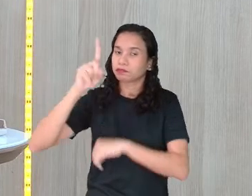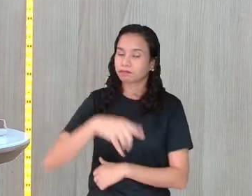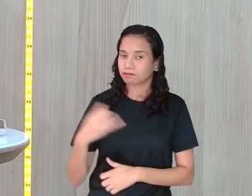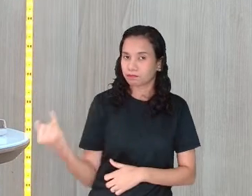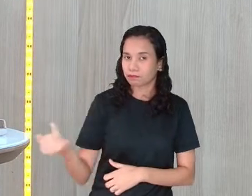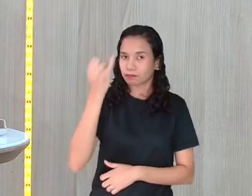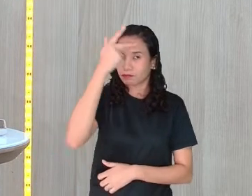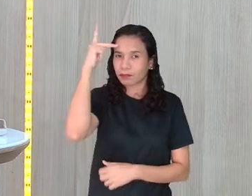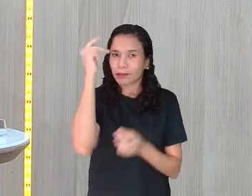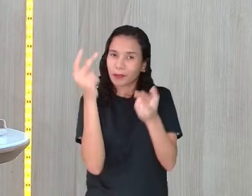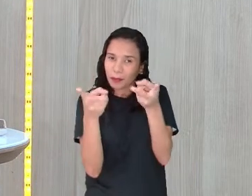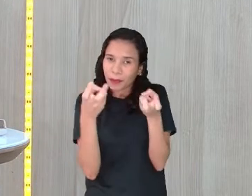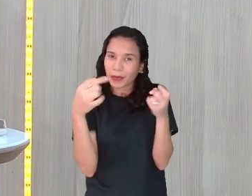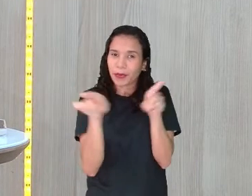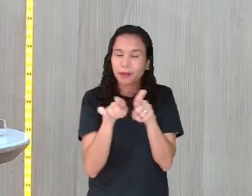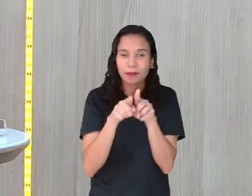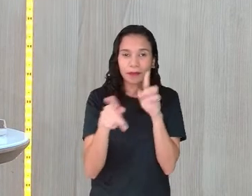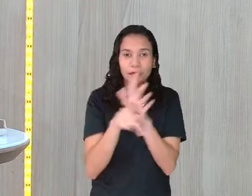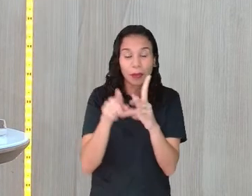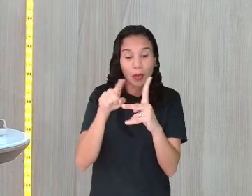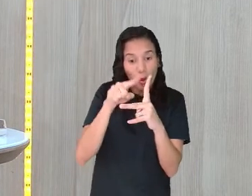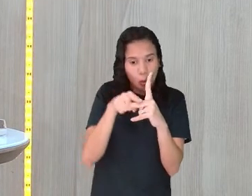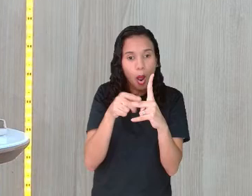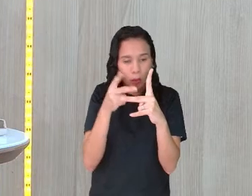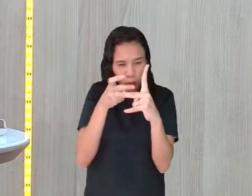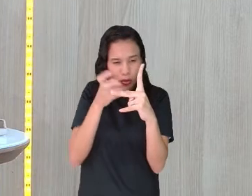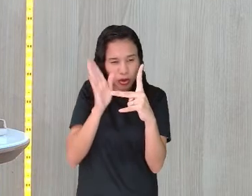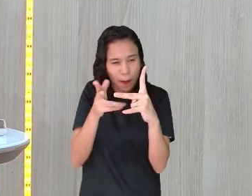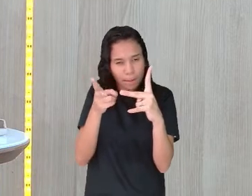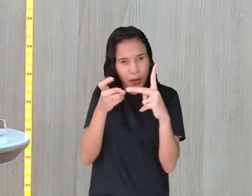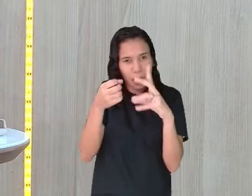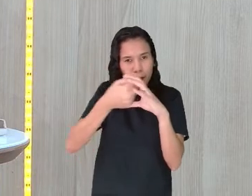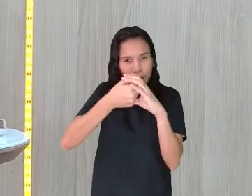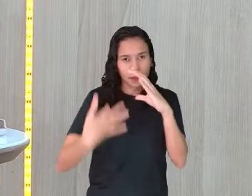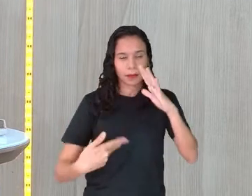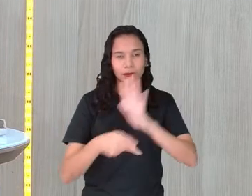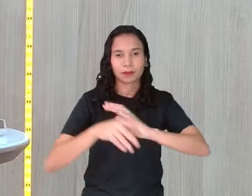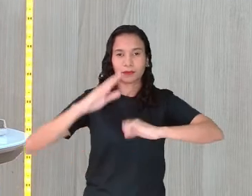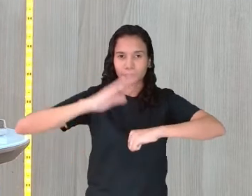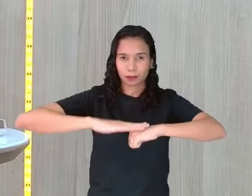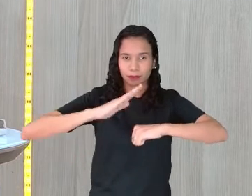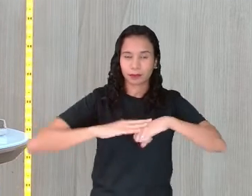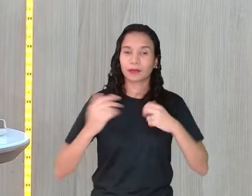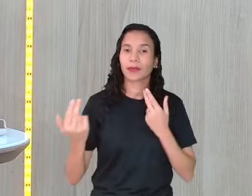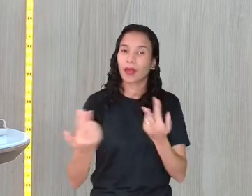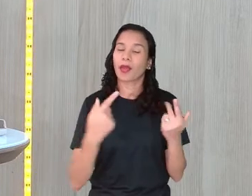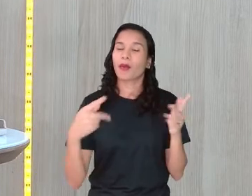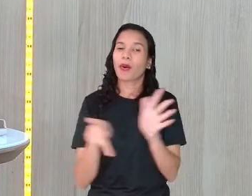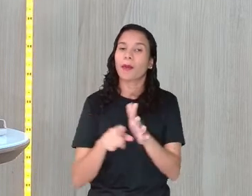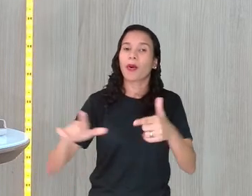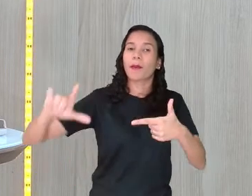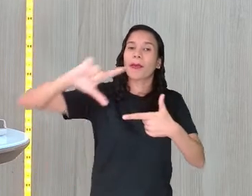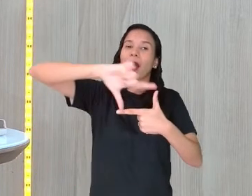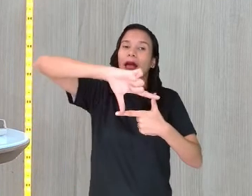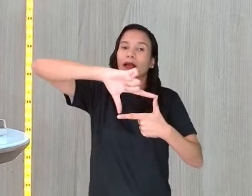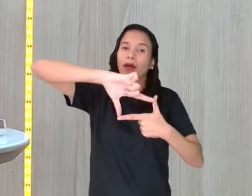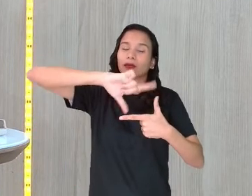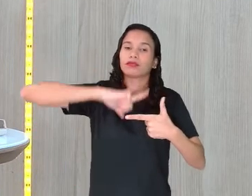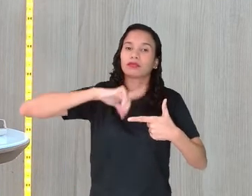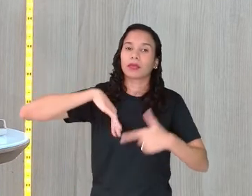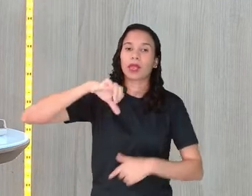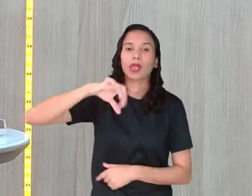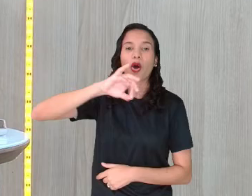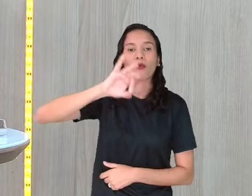você perceber só nisso. Olha o ângulo e descobre a classificação automaticamente. Assim como no retângulo também tem um de 90